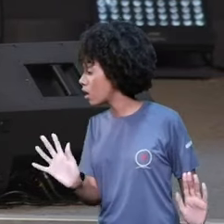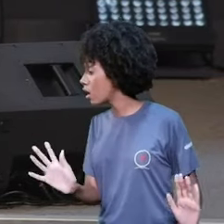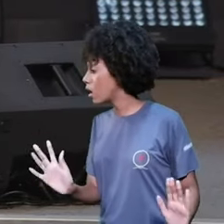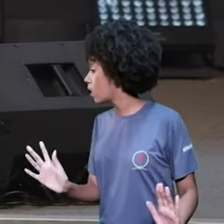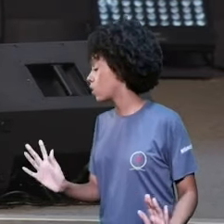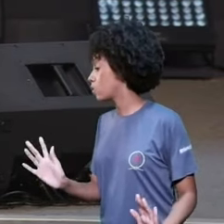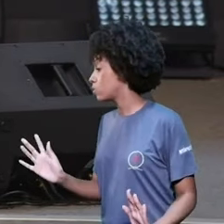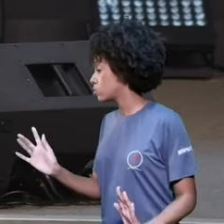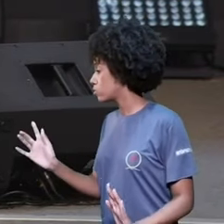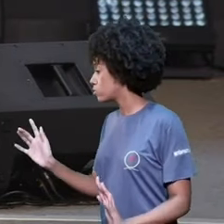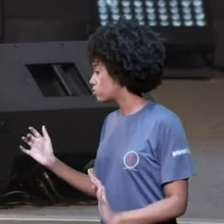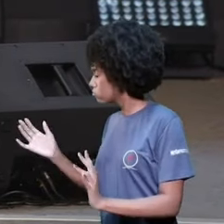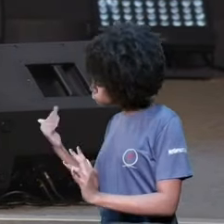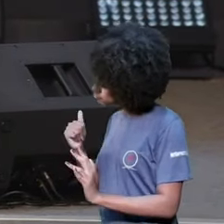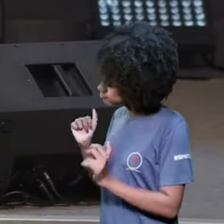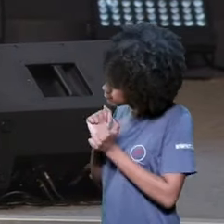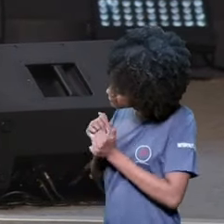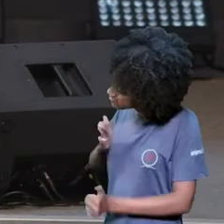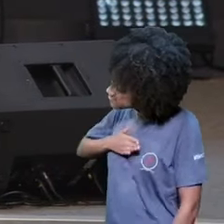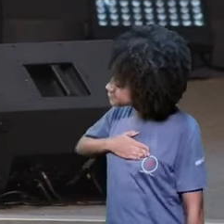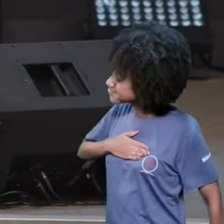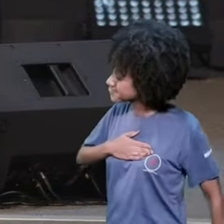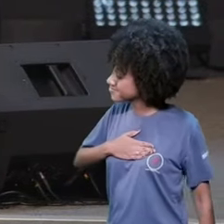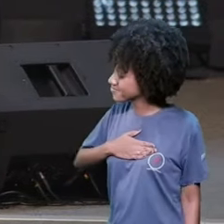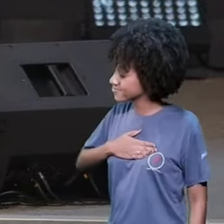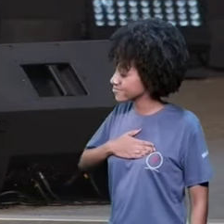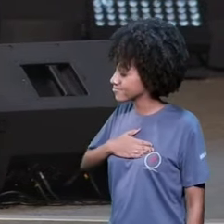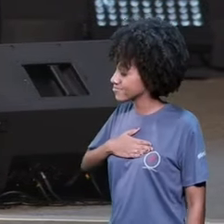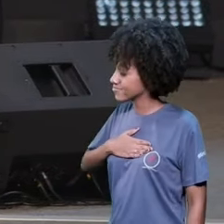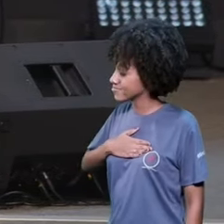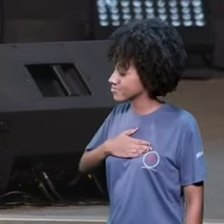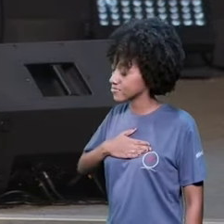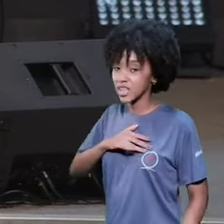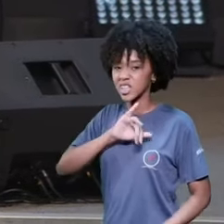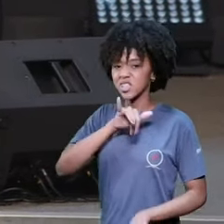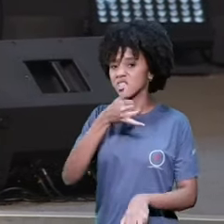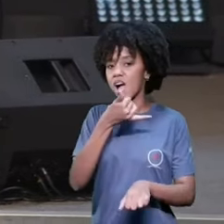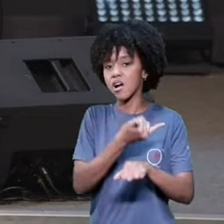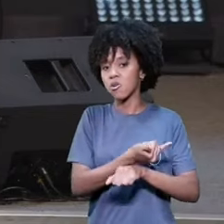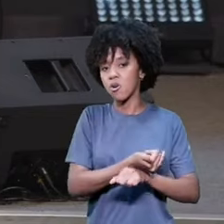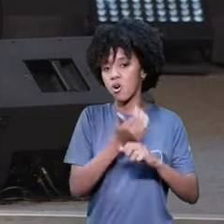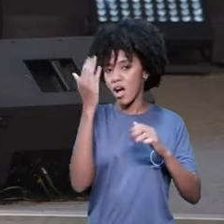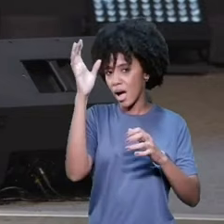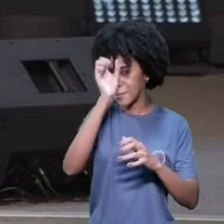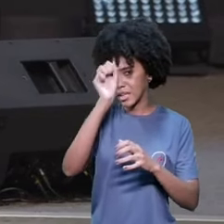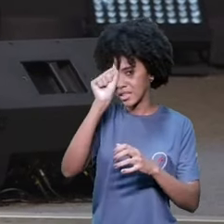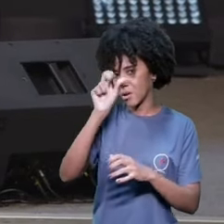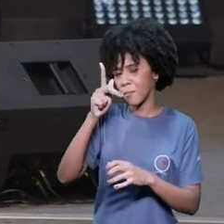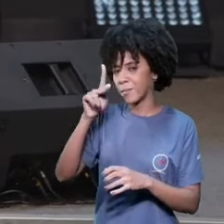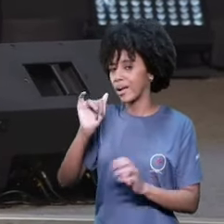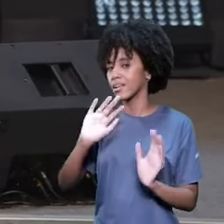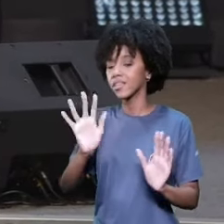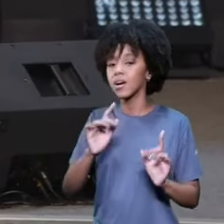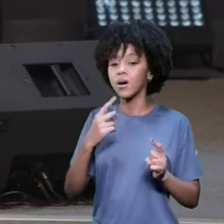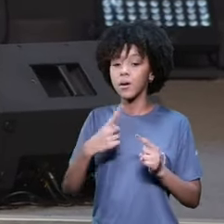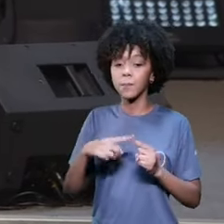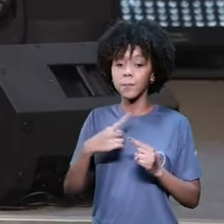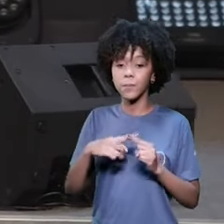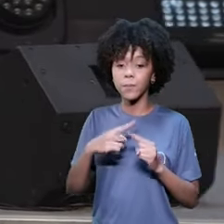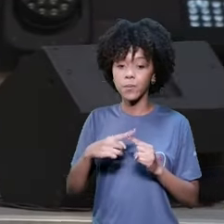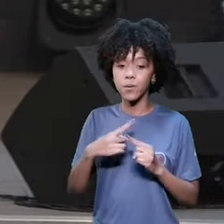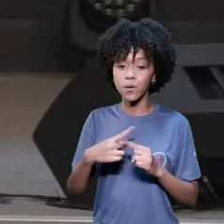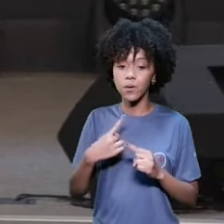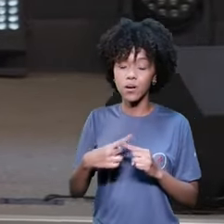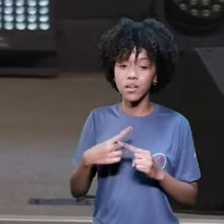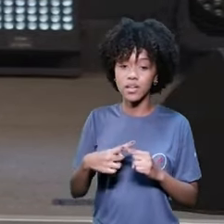teu servo, fica aqui um pouco comigo. Parece que Jacó não aprendeu muito com Abraão, porque quando Jacó agarrou o anjo, o que ele falou? Eu não te largo até você